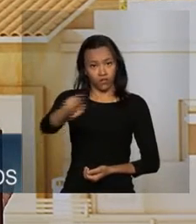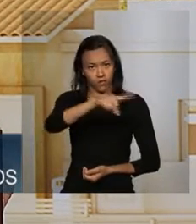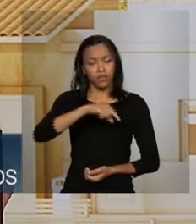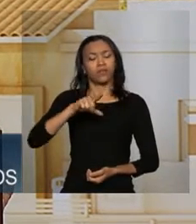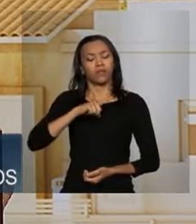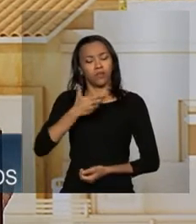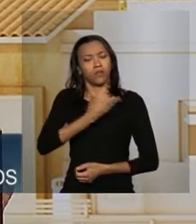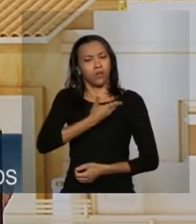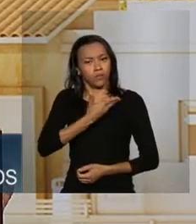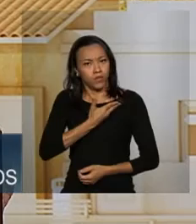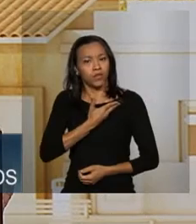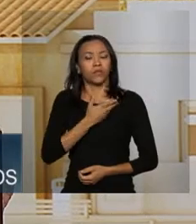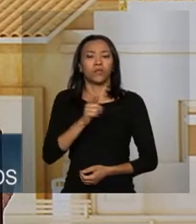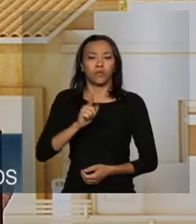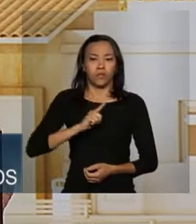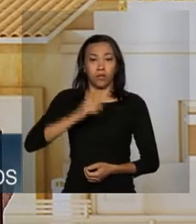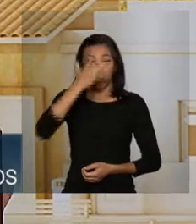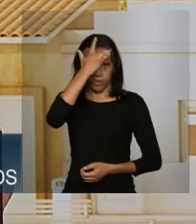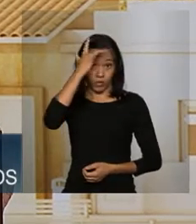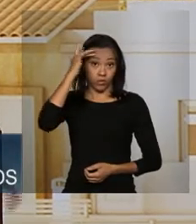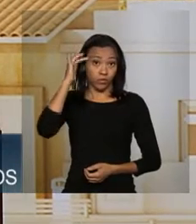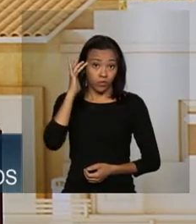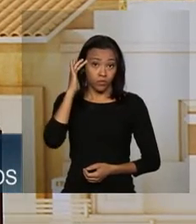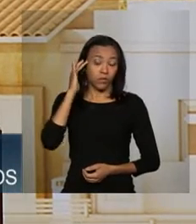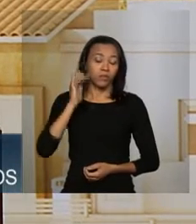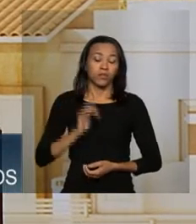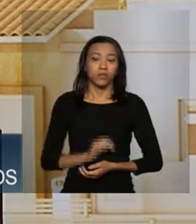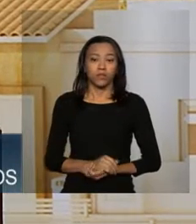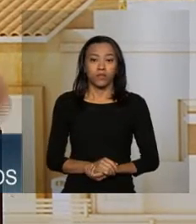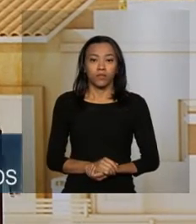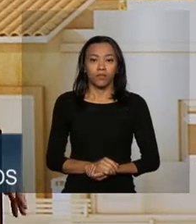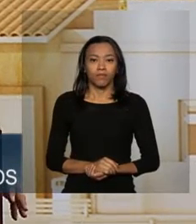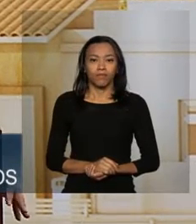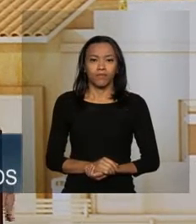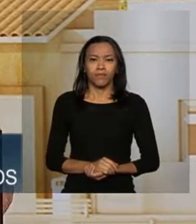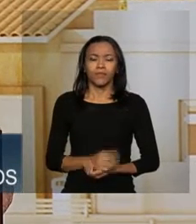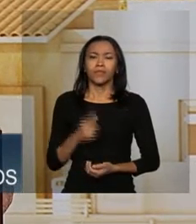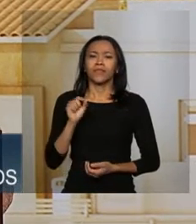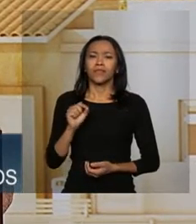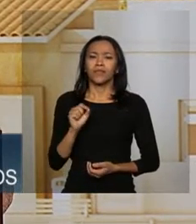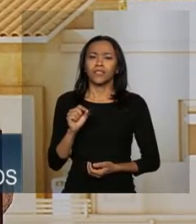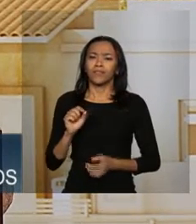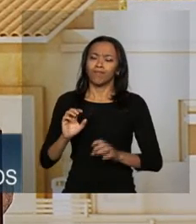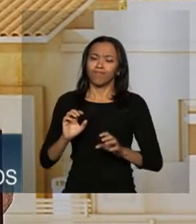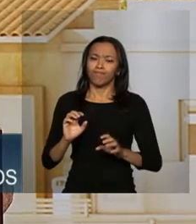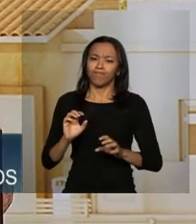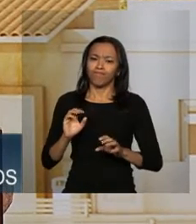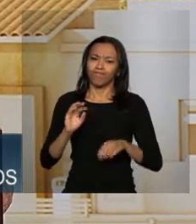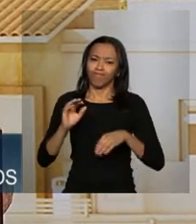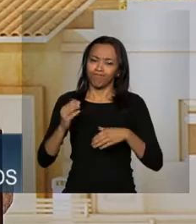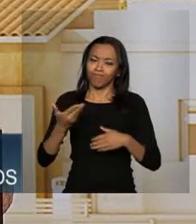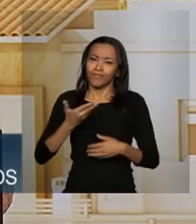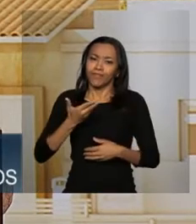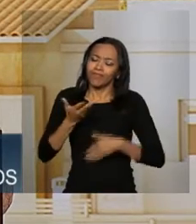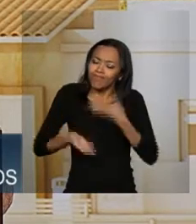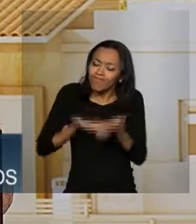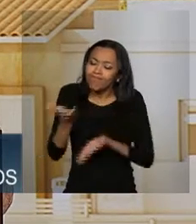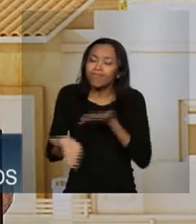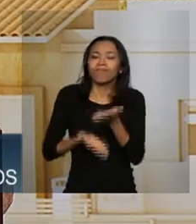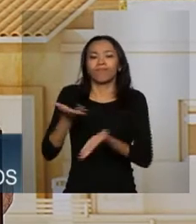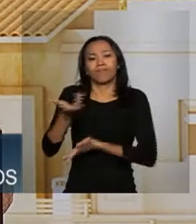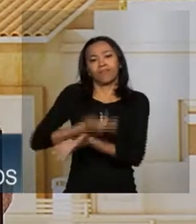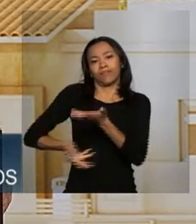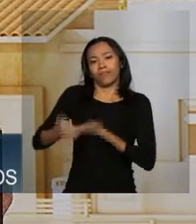têm pessoas que dedicam a vocês uma grande amizade fraternidade